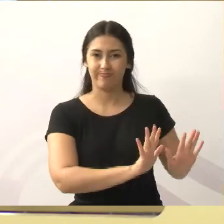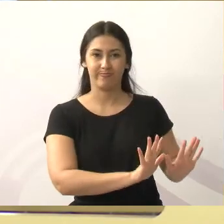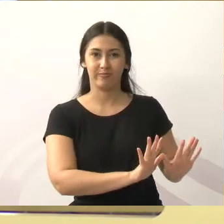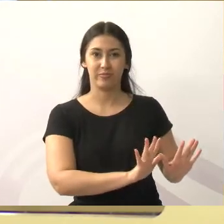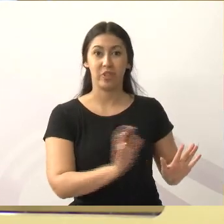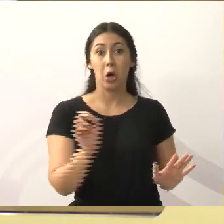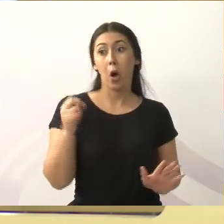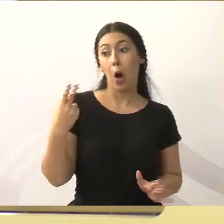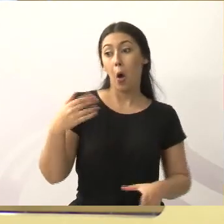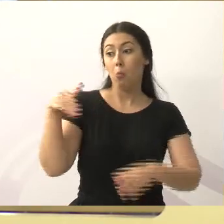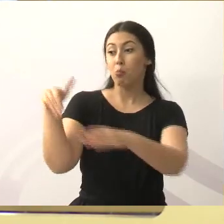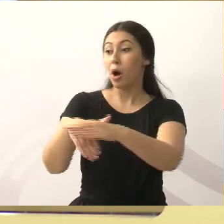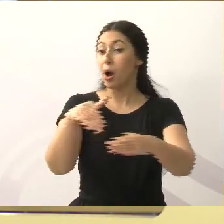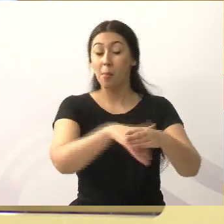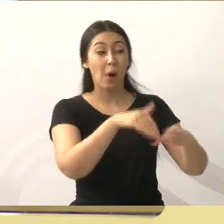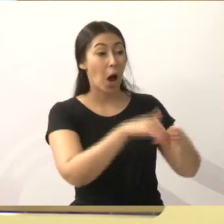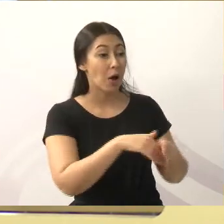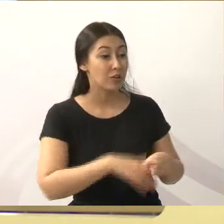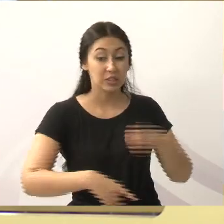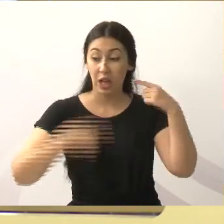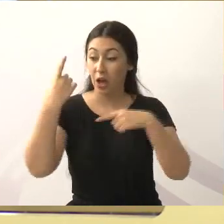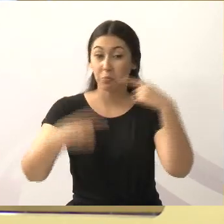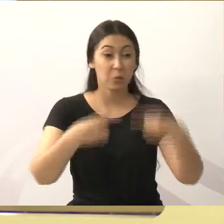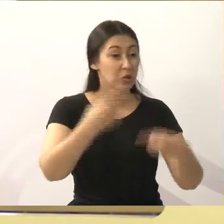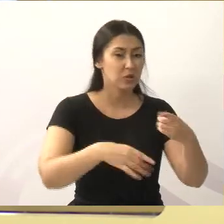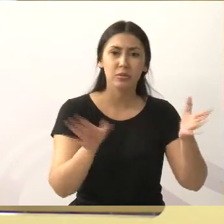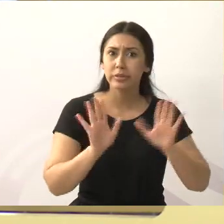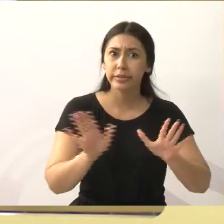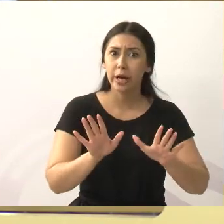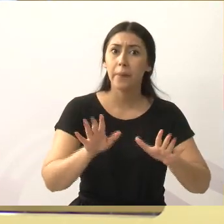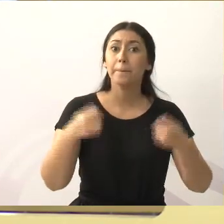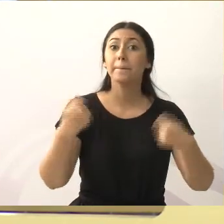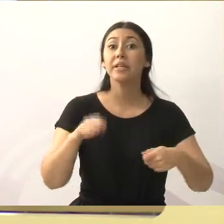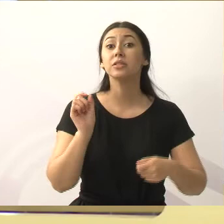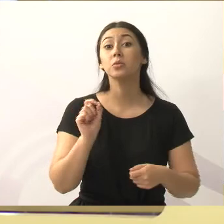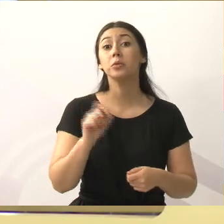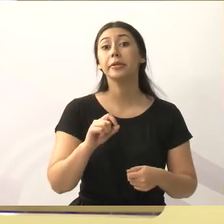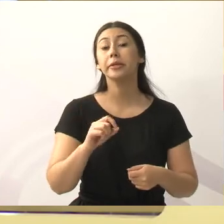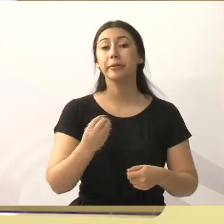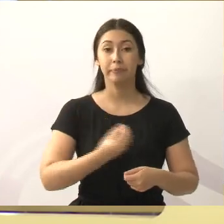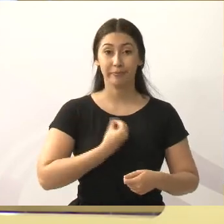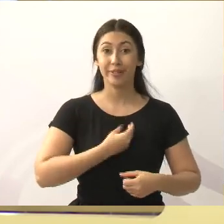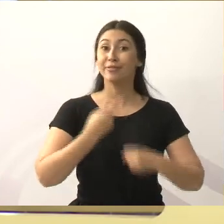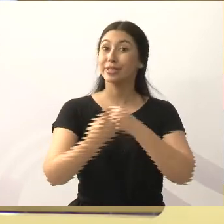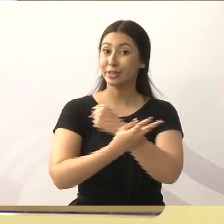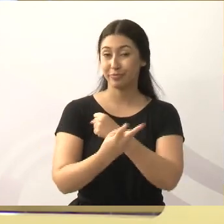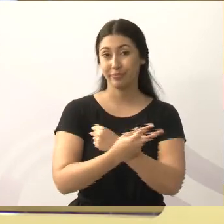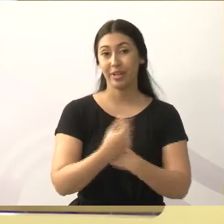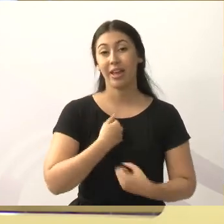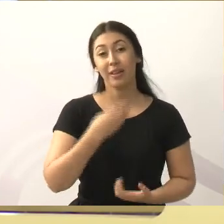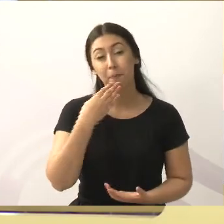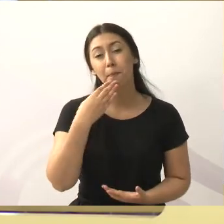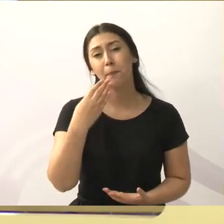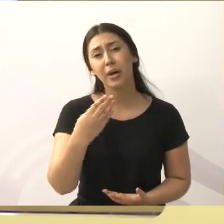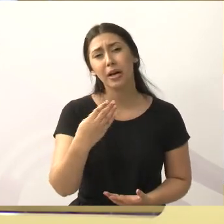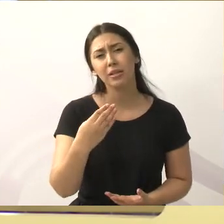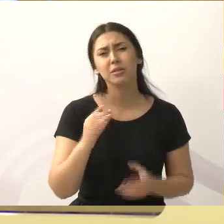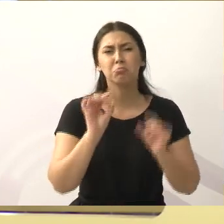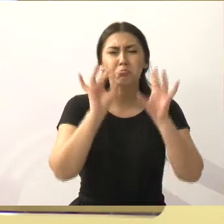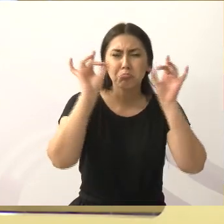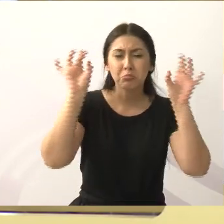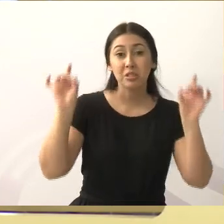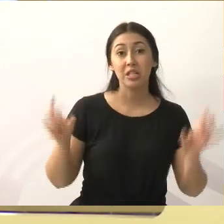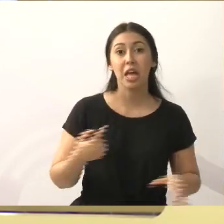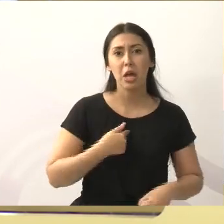quem vai ficar, quem não vai, quem vai sair, cuidar da vida. E pedir, gente, um pedido especial aqui, eu converso com vários motoristas da JTU,